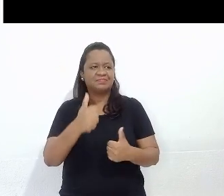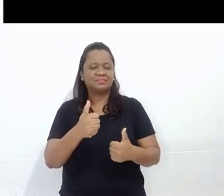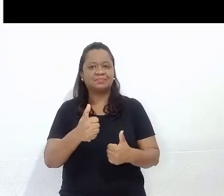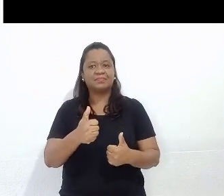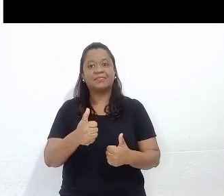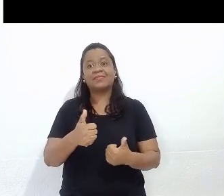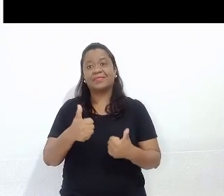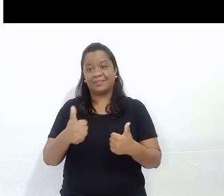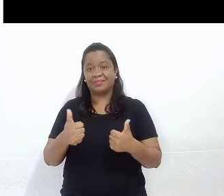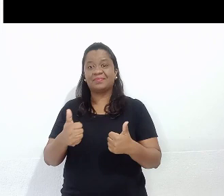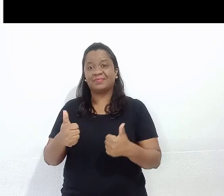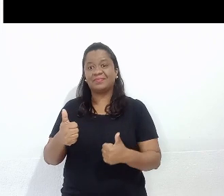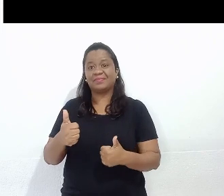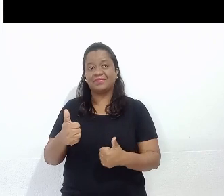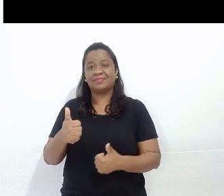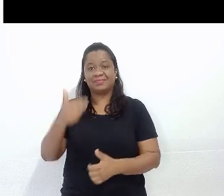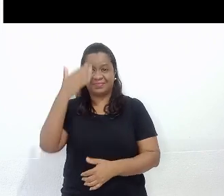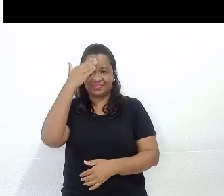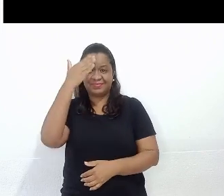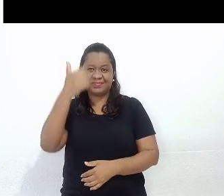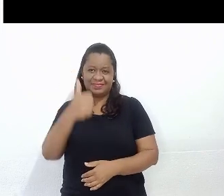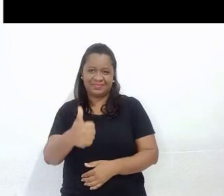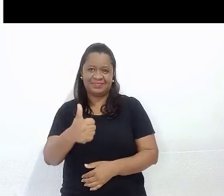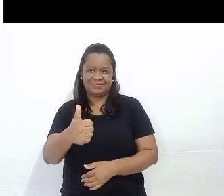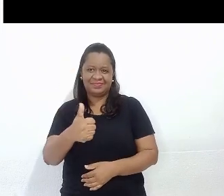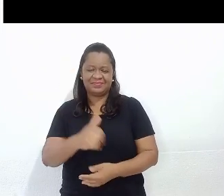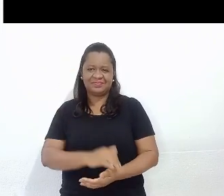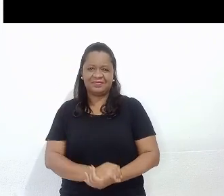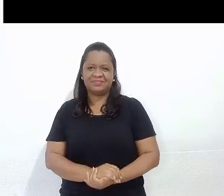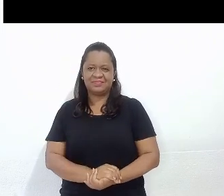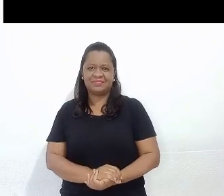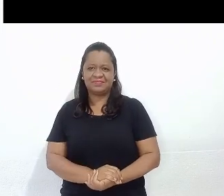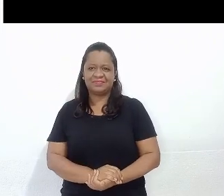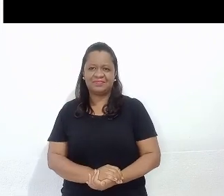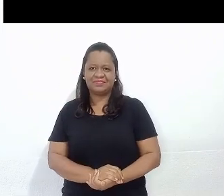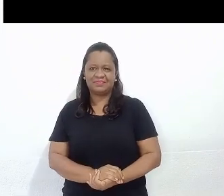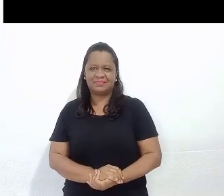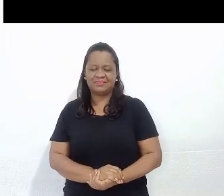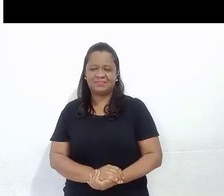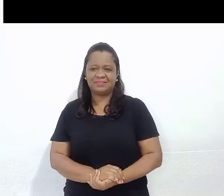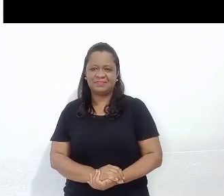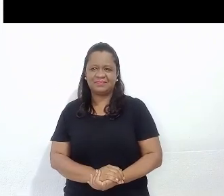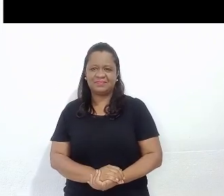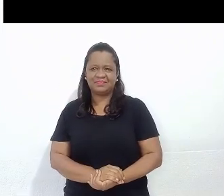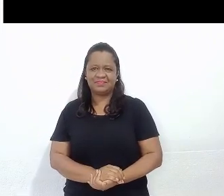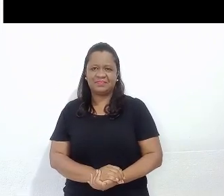Bacana! Boa! Valeu! Isso aí!